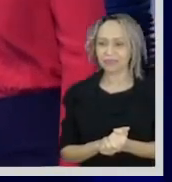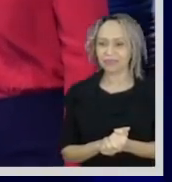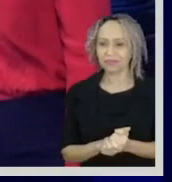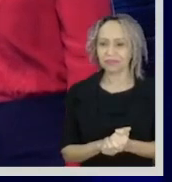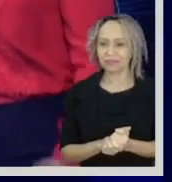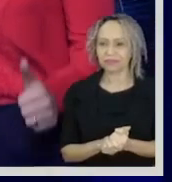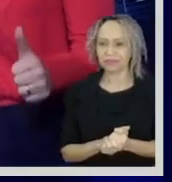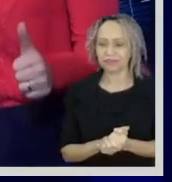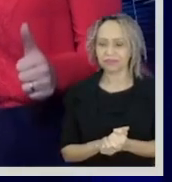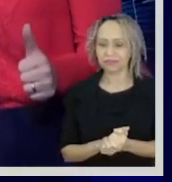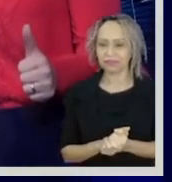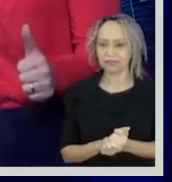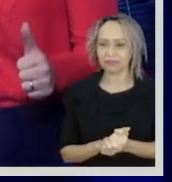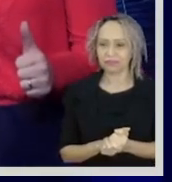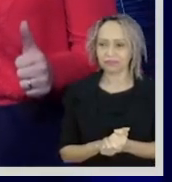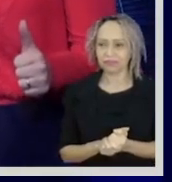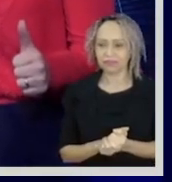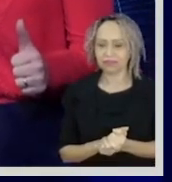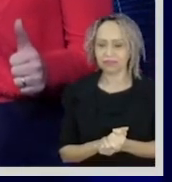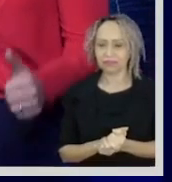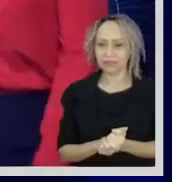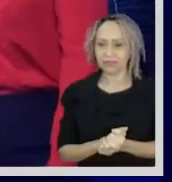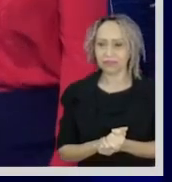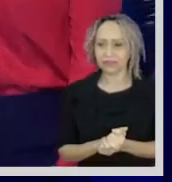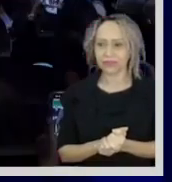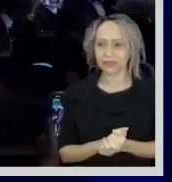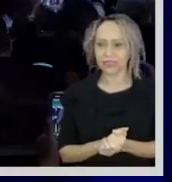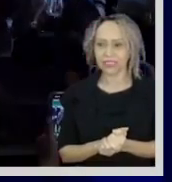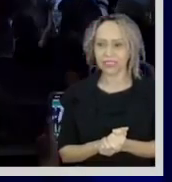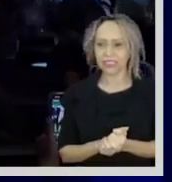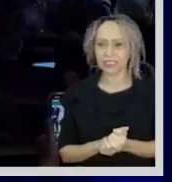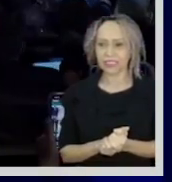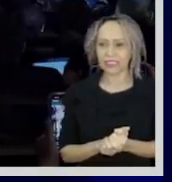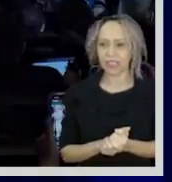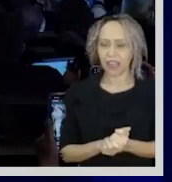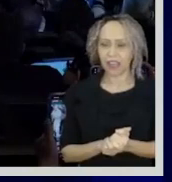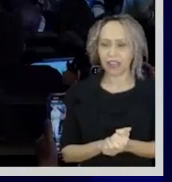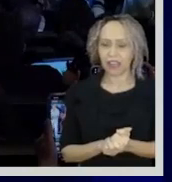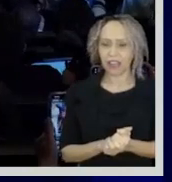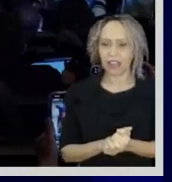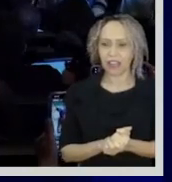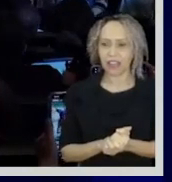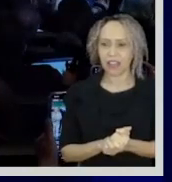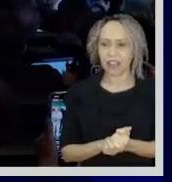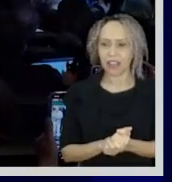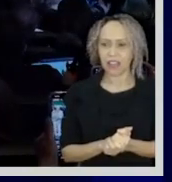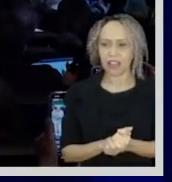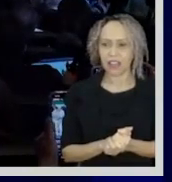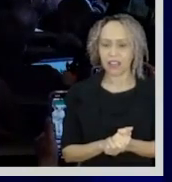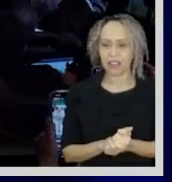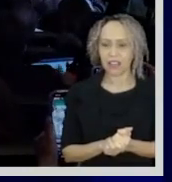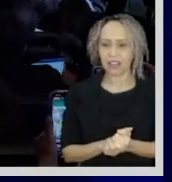estatais com você, tá, Nelson? Mas, por favor, Holiday. Só um complemento, uma curiosidade. O salário atual do presidente da Petrobras é de